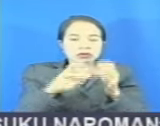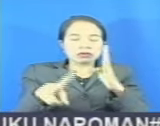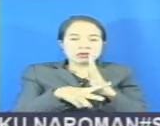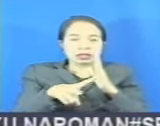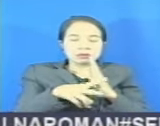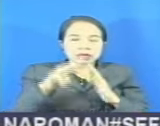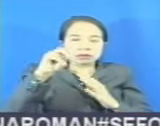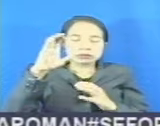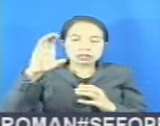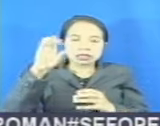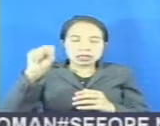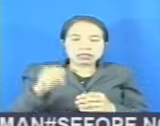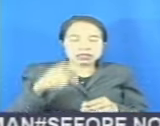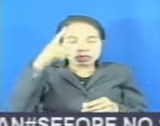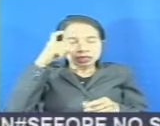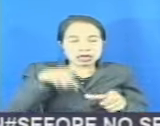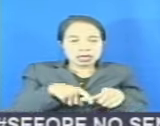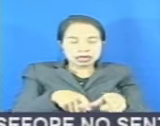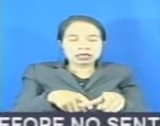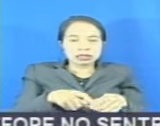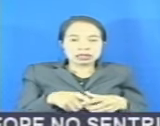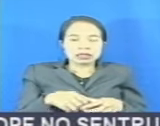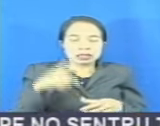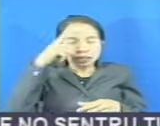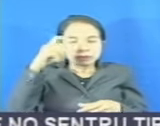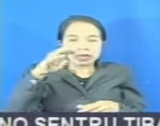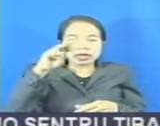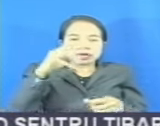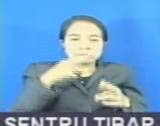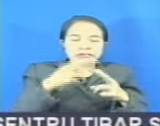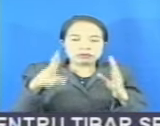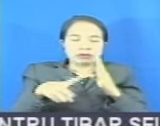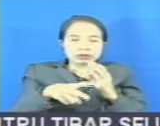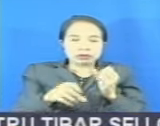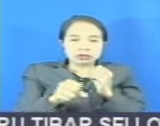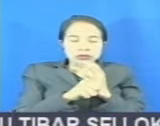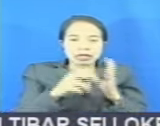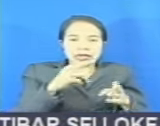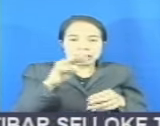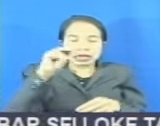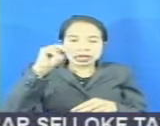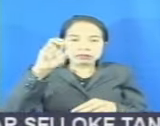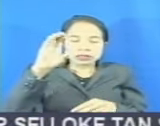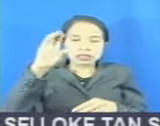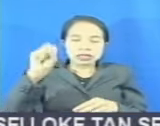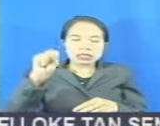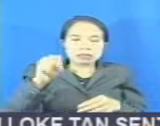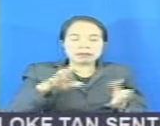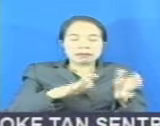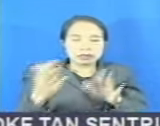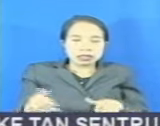MCS, desconfia halai tambahare MCS mate. Hafoine, equipa Serviço Investigação